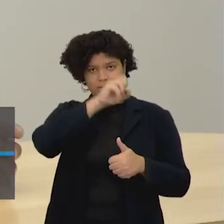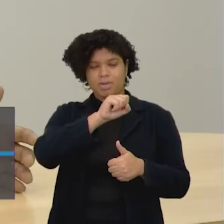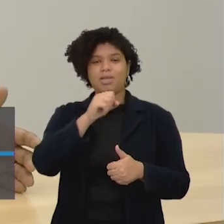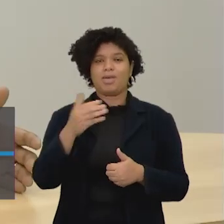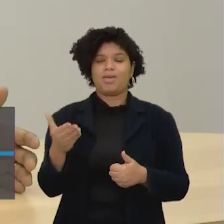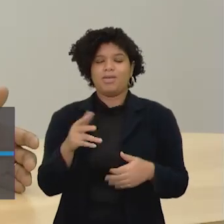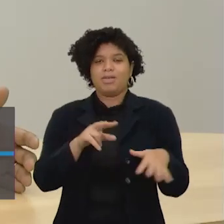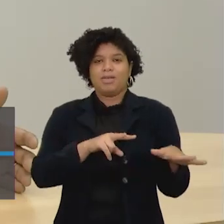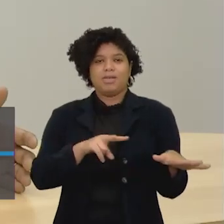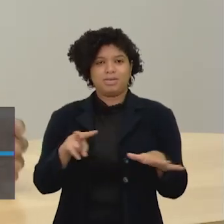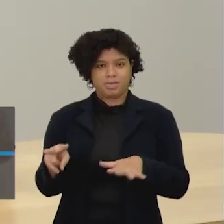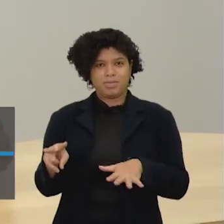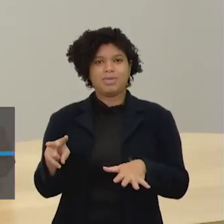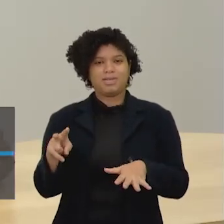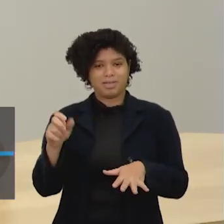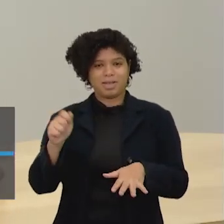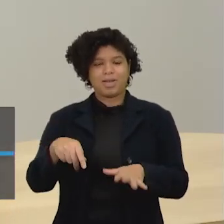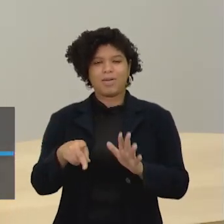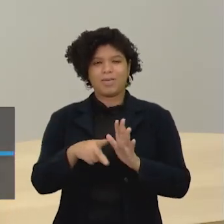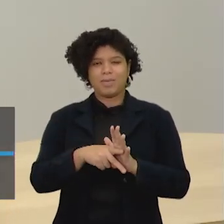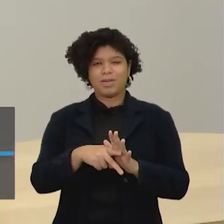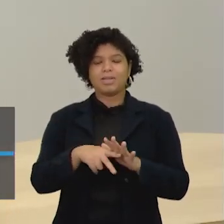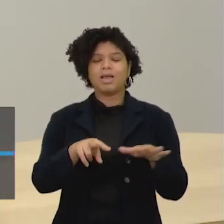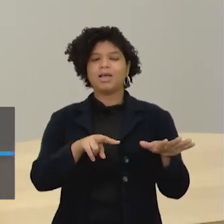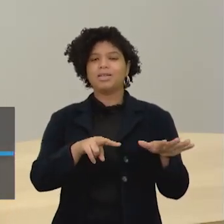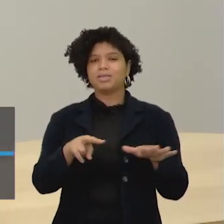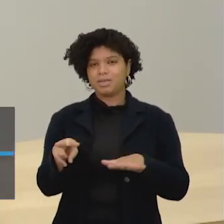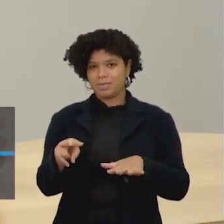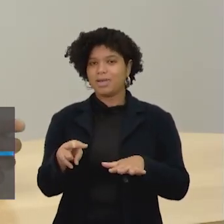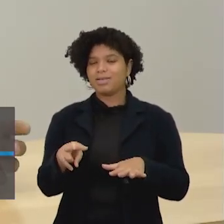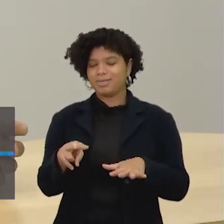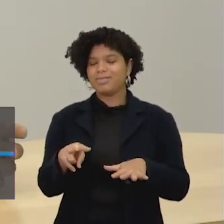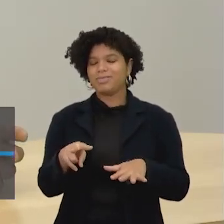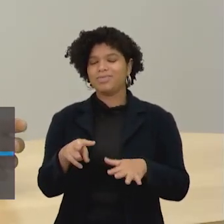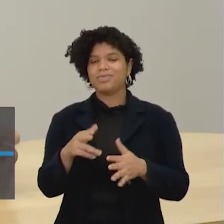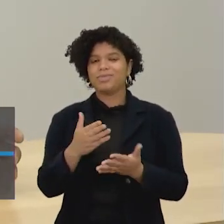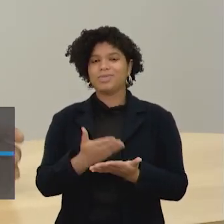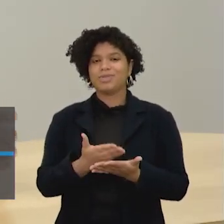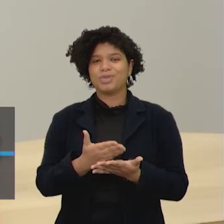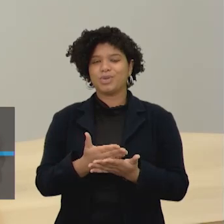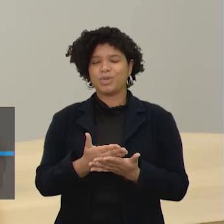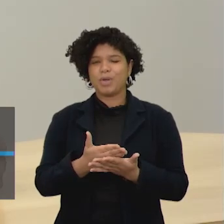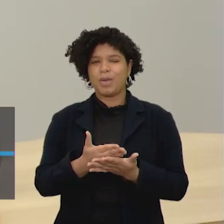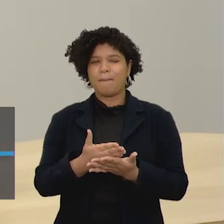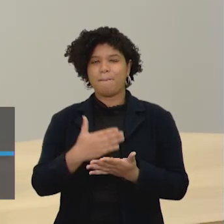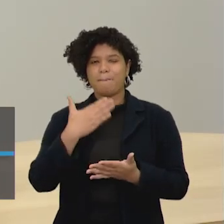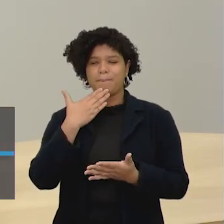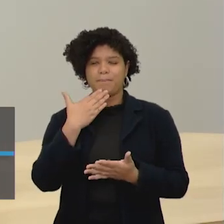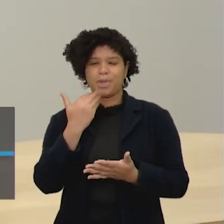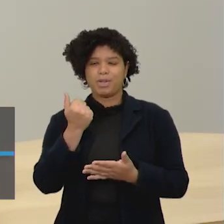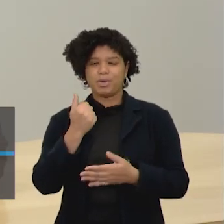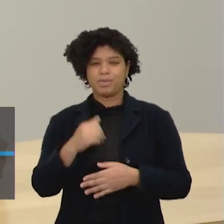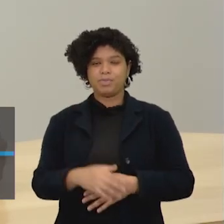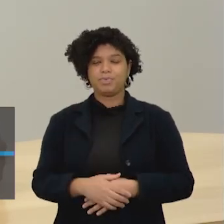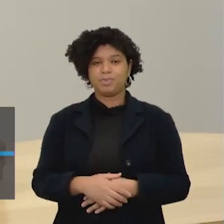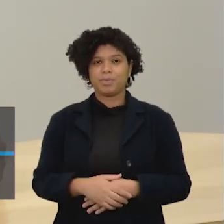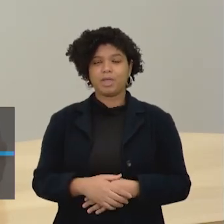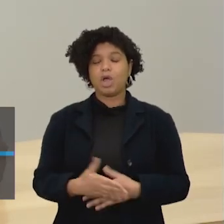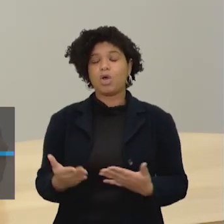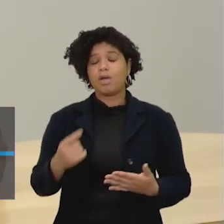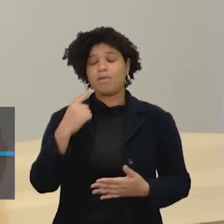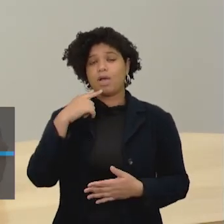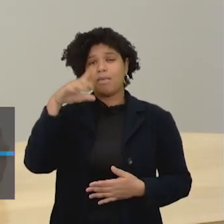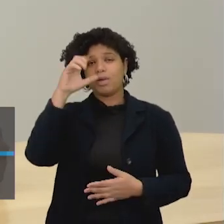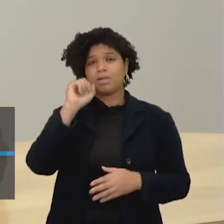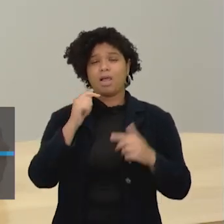semana algumas aulas da semana de estudos intensivos. E a primeira aula de hoje a gente vai retomar o quê? O estudo de uma figura de linguagem